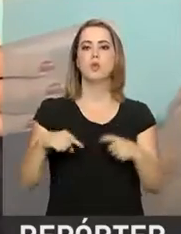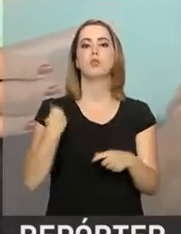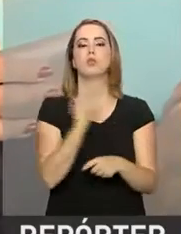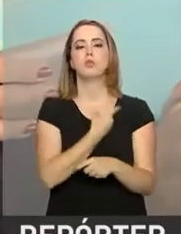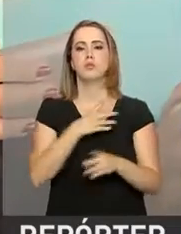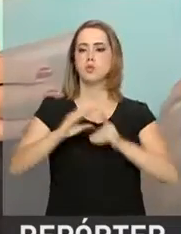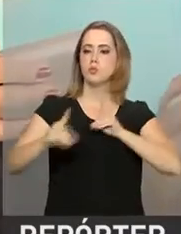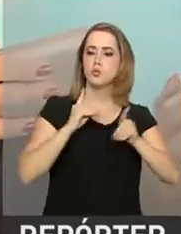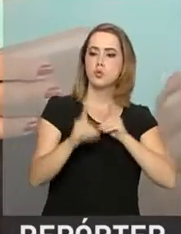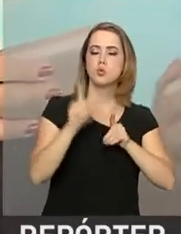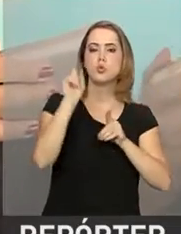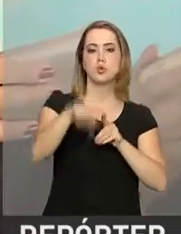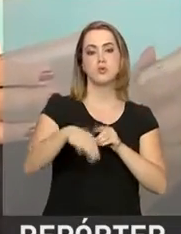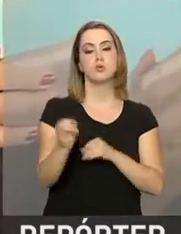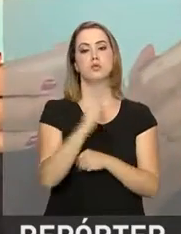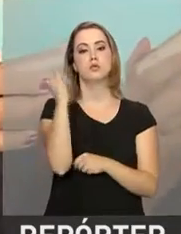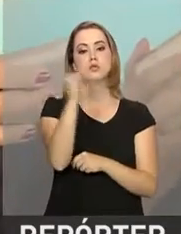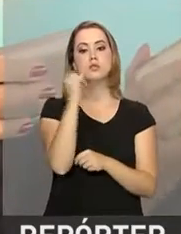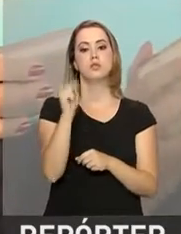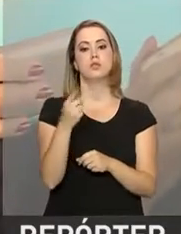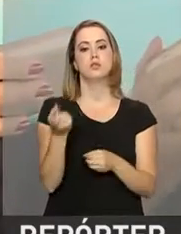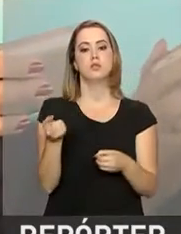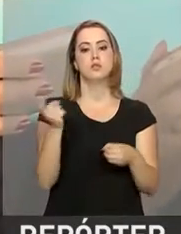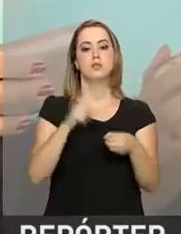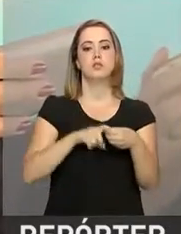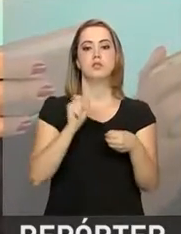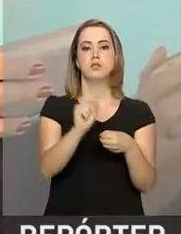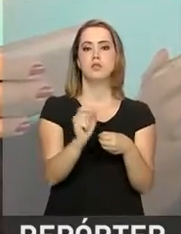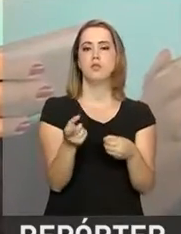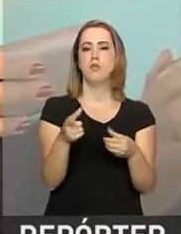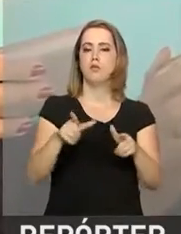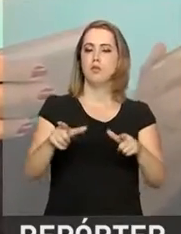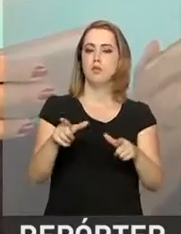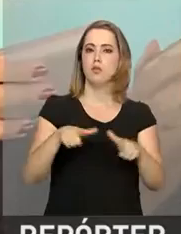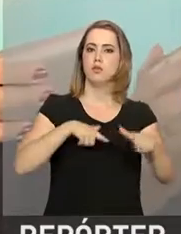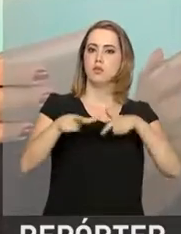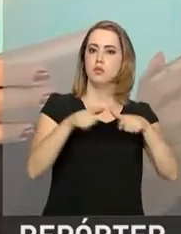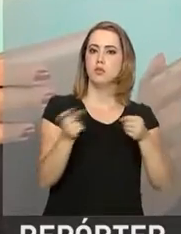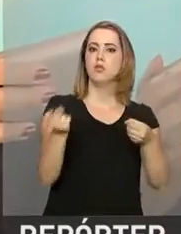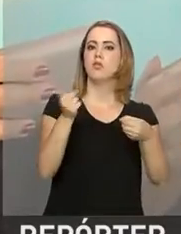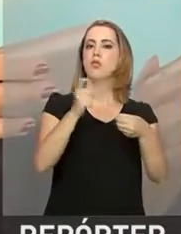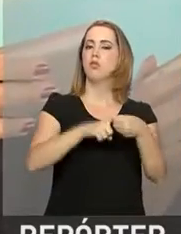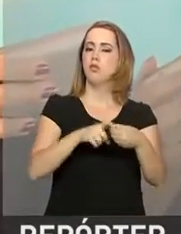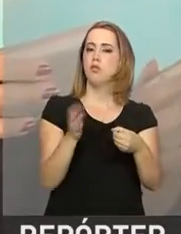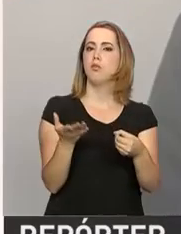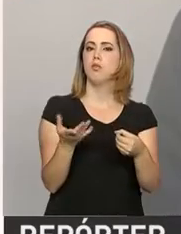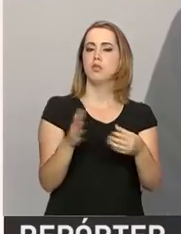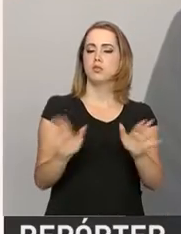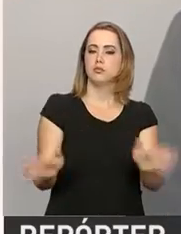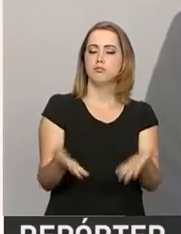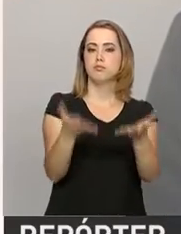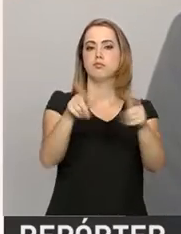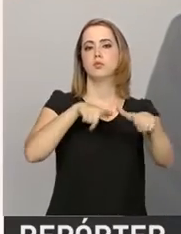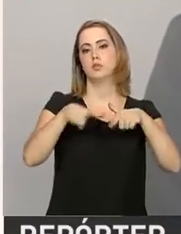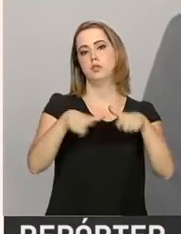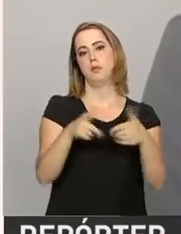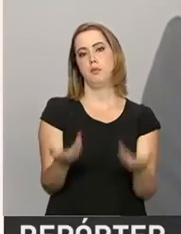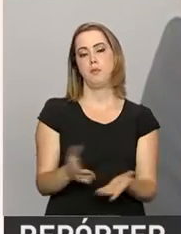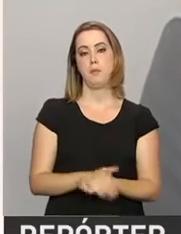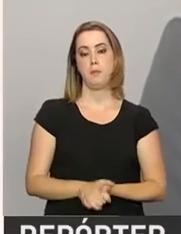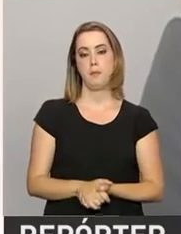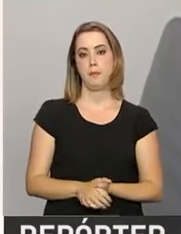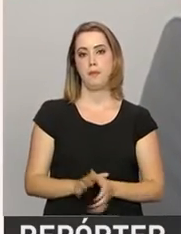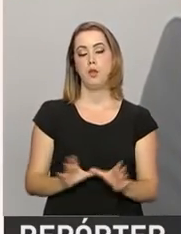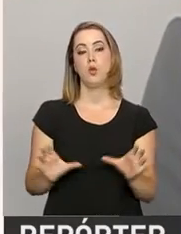cobramos espaço, onde podemos estar discutindo para recuperar emprego, recuperar a força de trabalho do povo brasileiro. O Fórum de